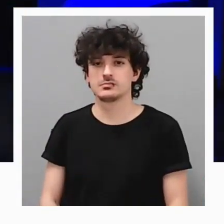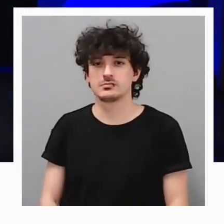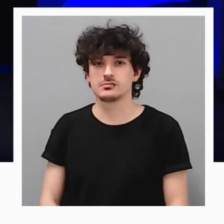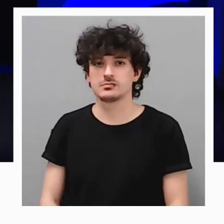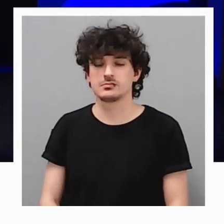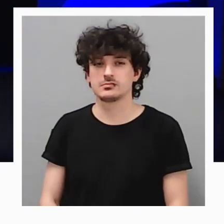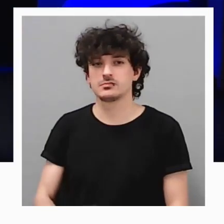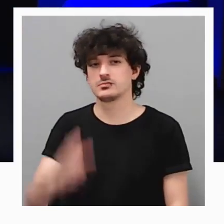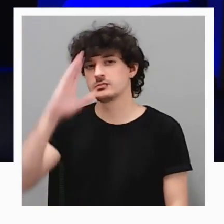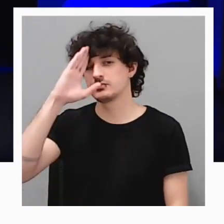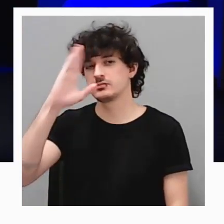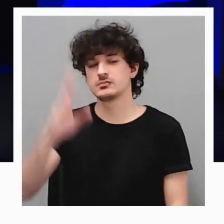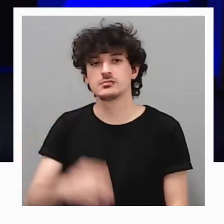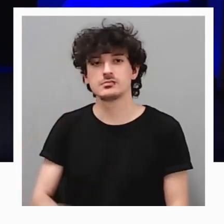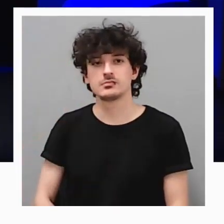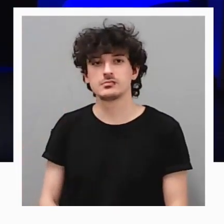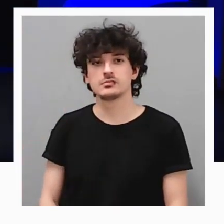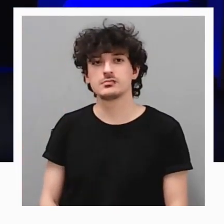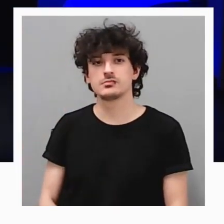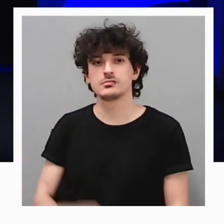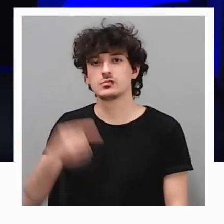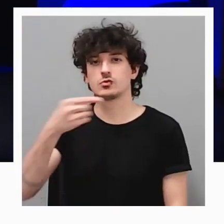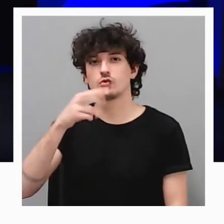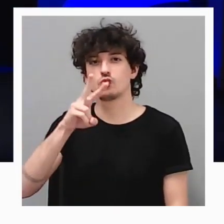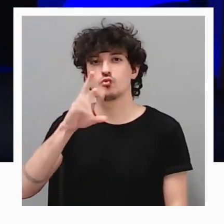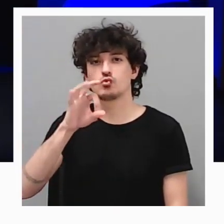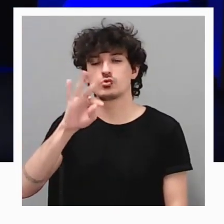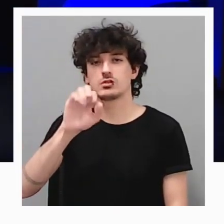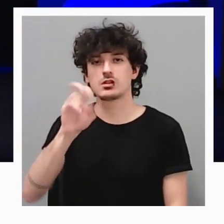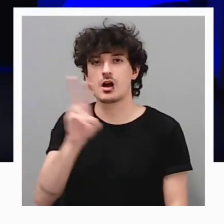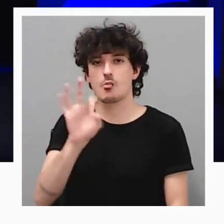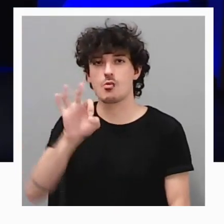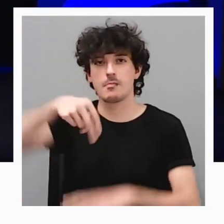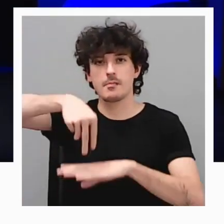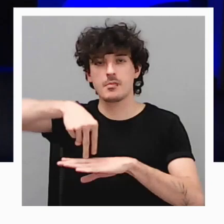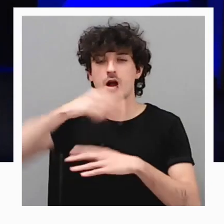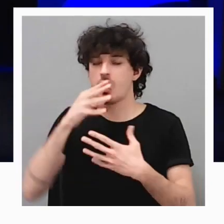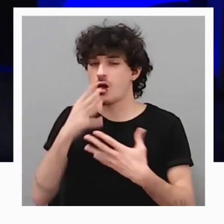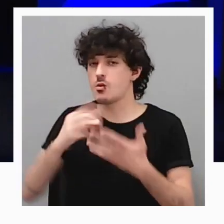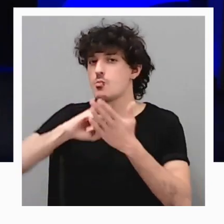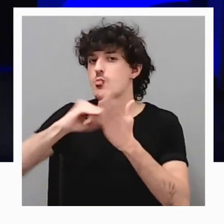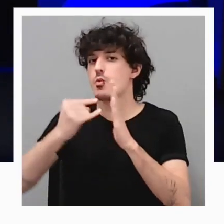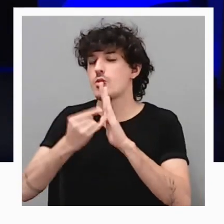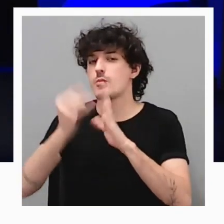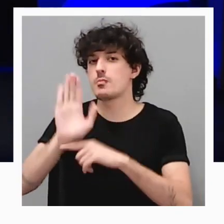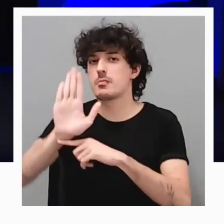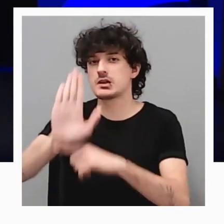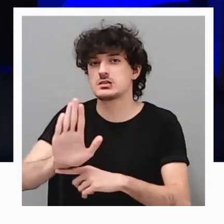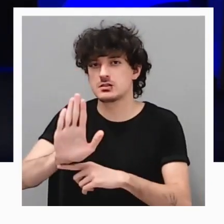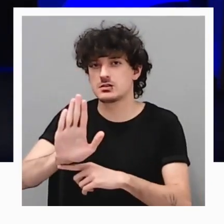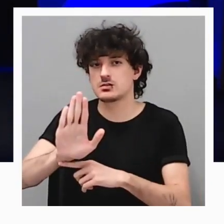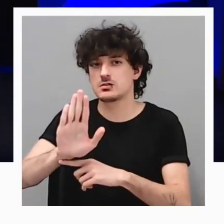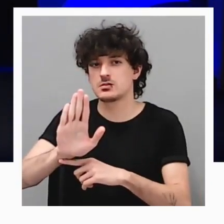Olá. Olá, boa tarde. O Gustavo está aqui para nos apresentar um projeto de